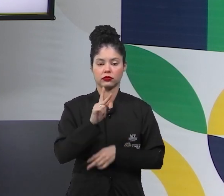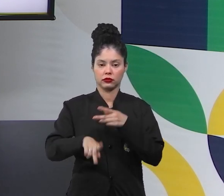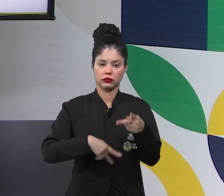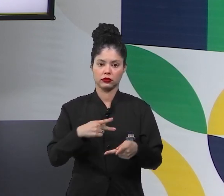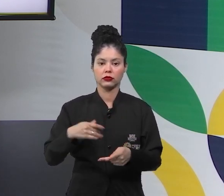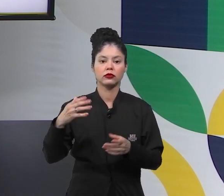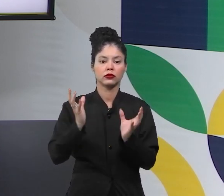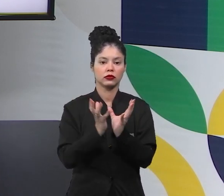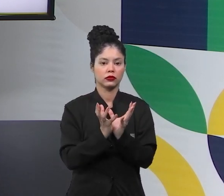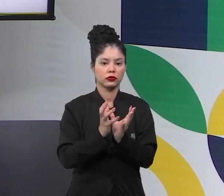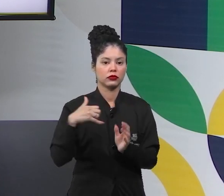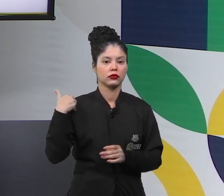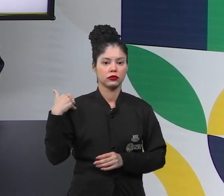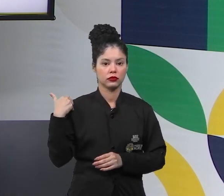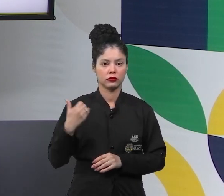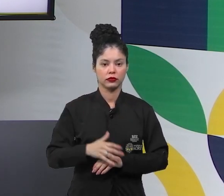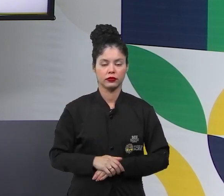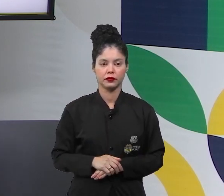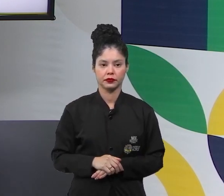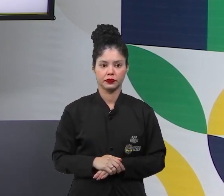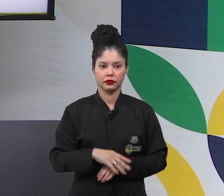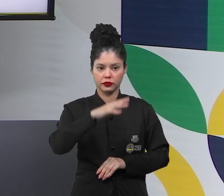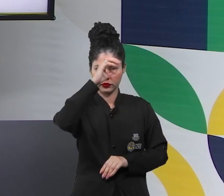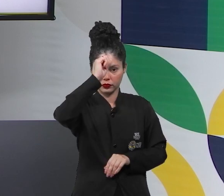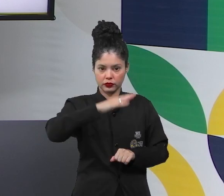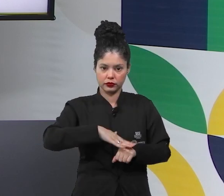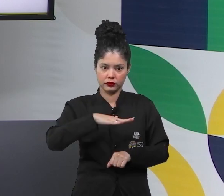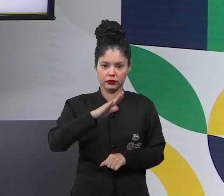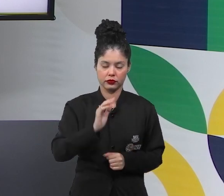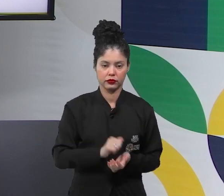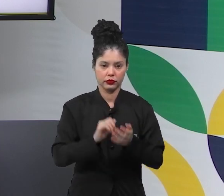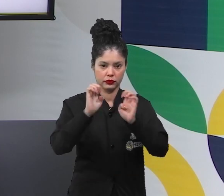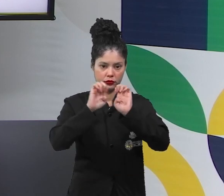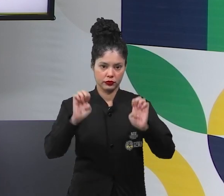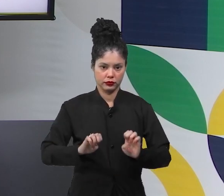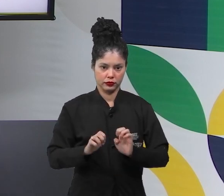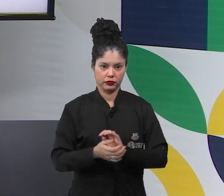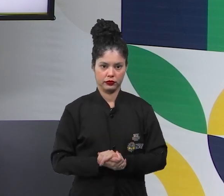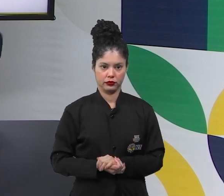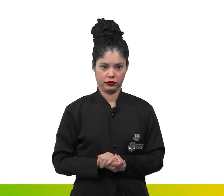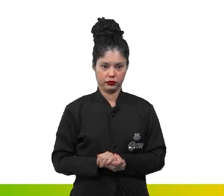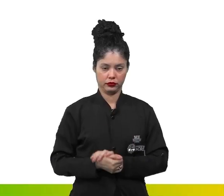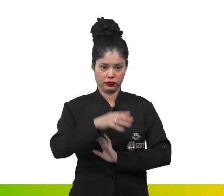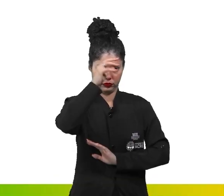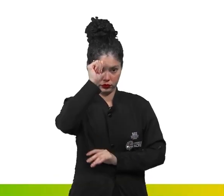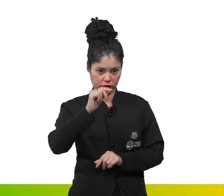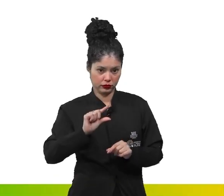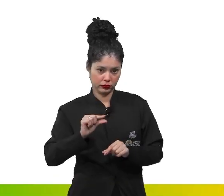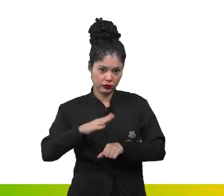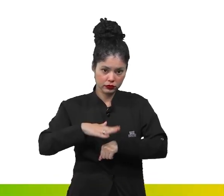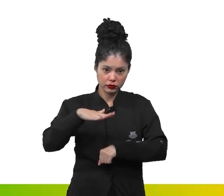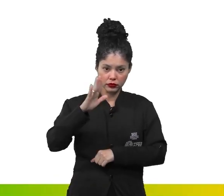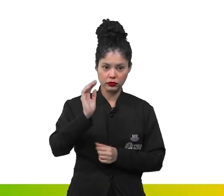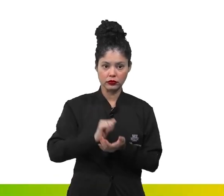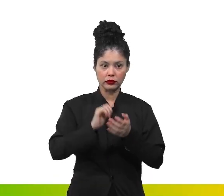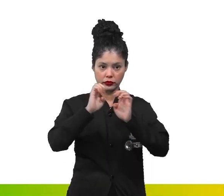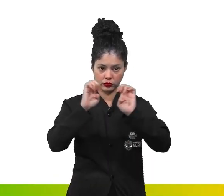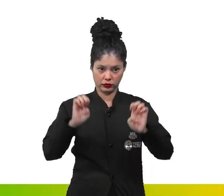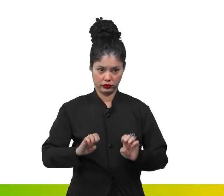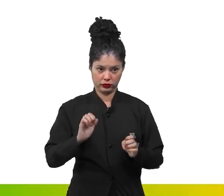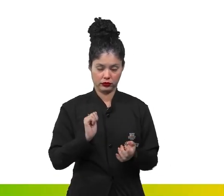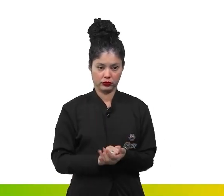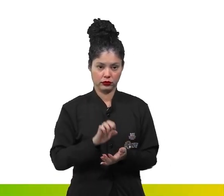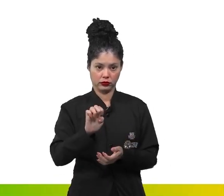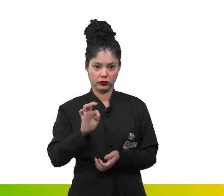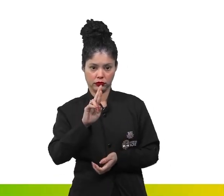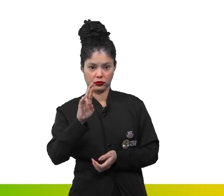grupos de idade, certo? Vamos aprender um pouco mais sobre estrutura etária? Para a gente aprender um pouco mais sobre estrutura etária, eu